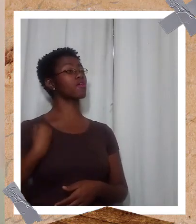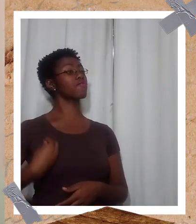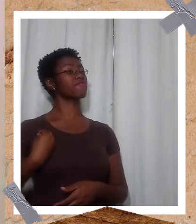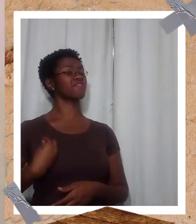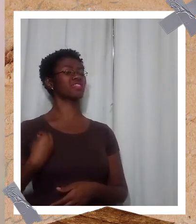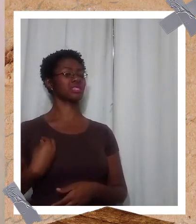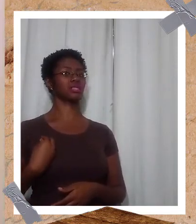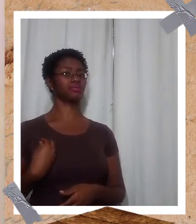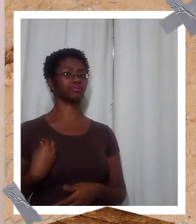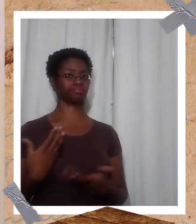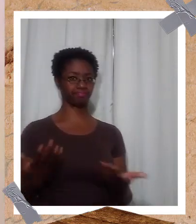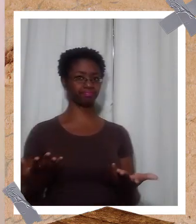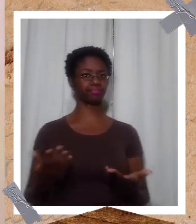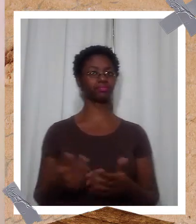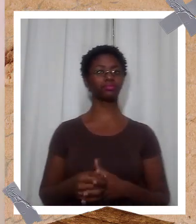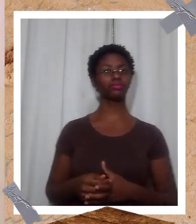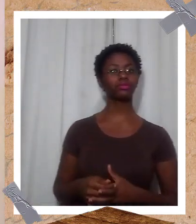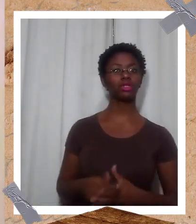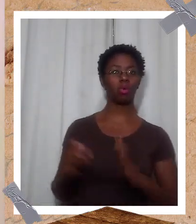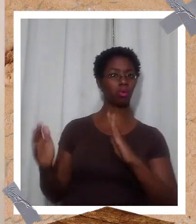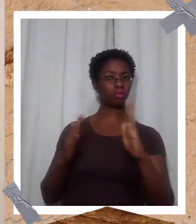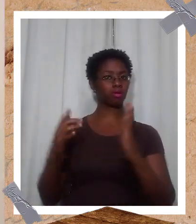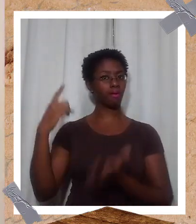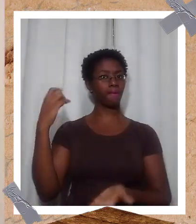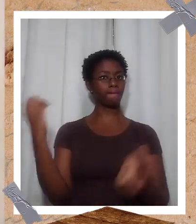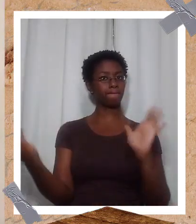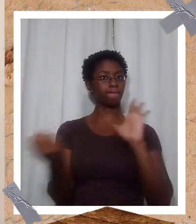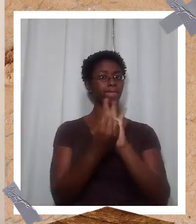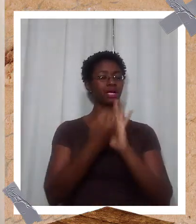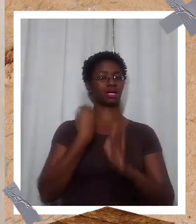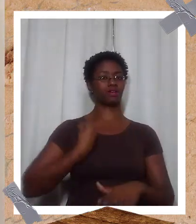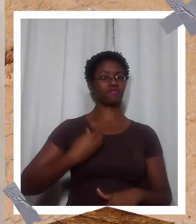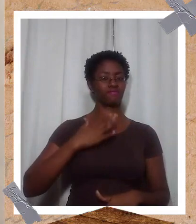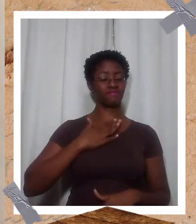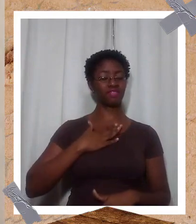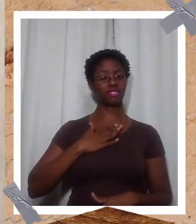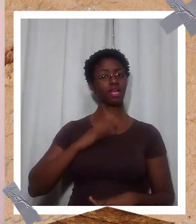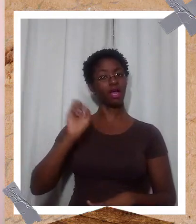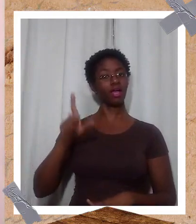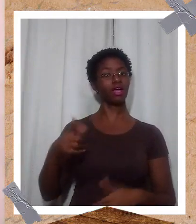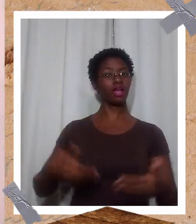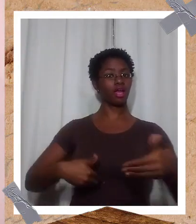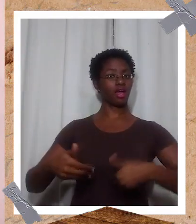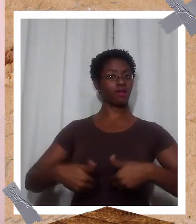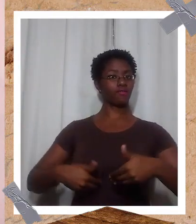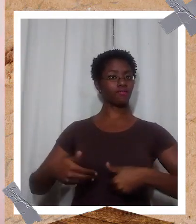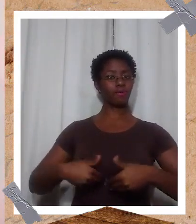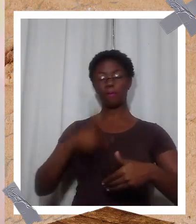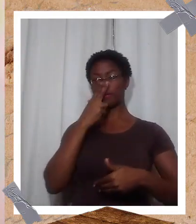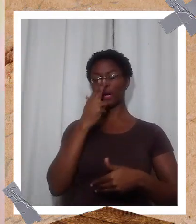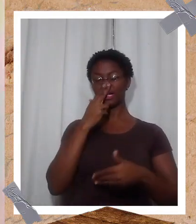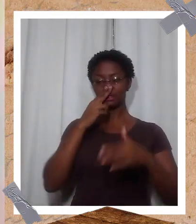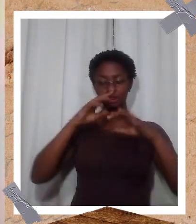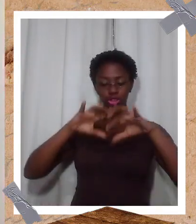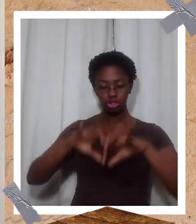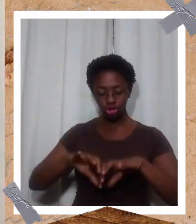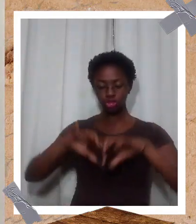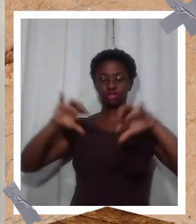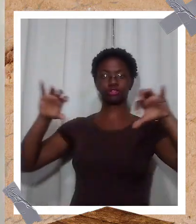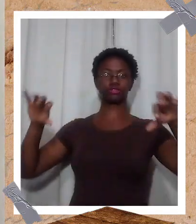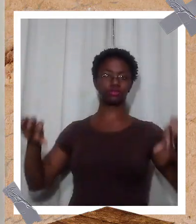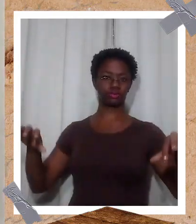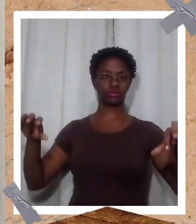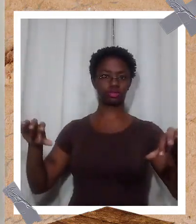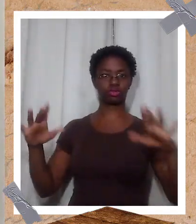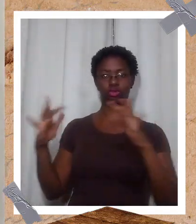o momento que me marca da Carolina é a questão da fome. A fome é o divisor de água no